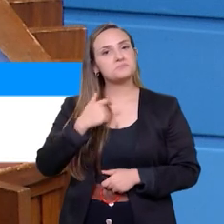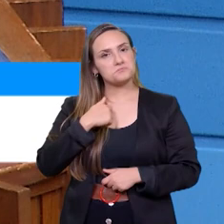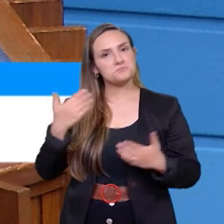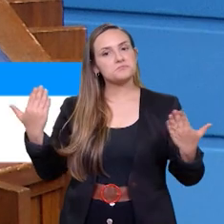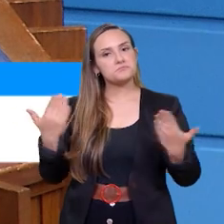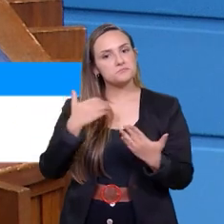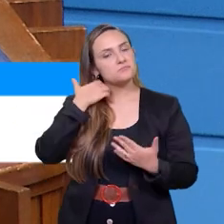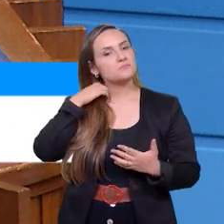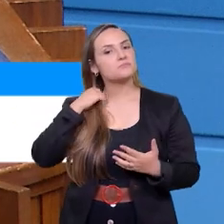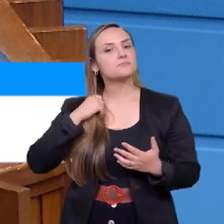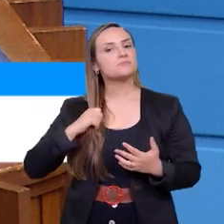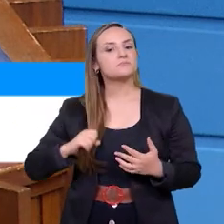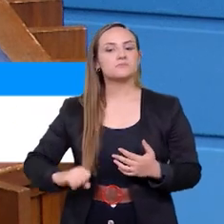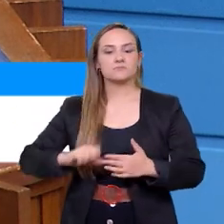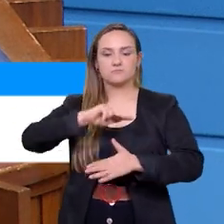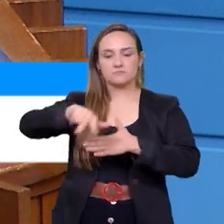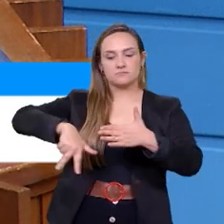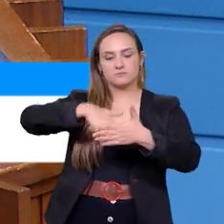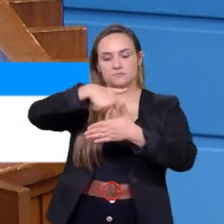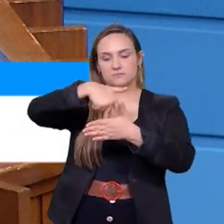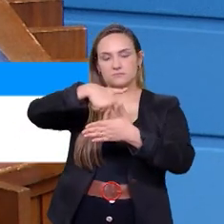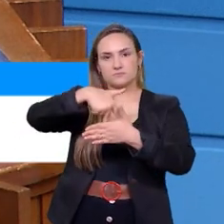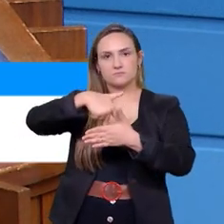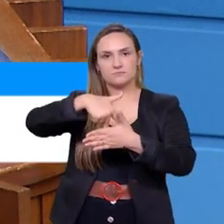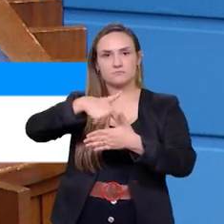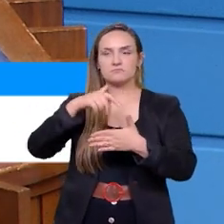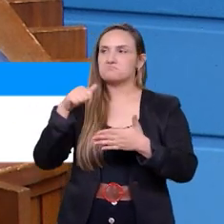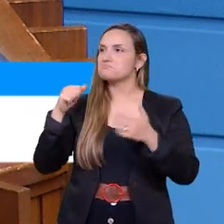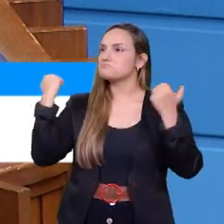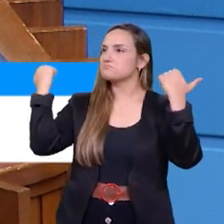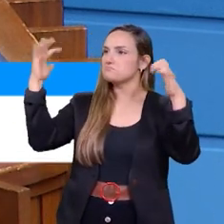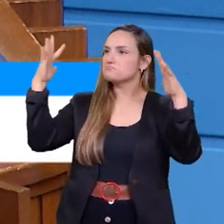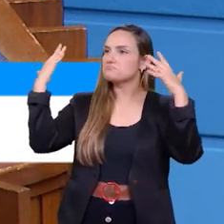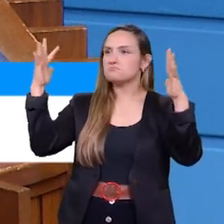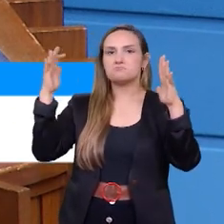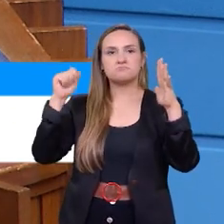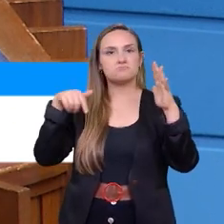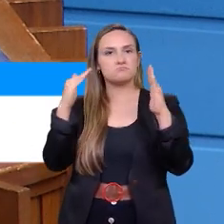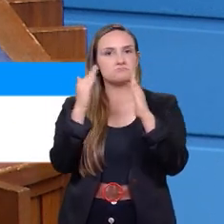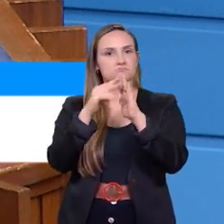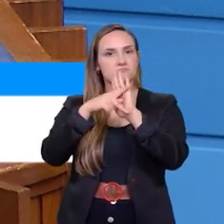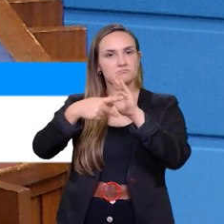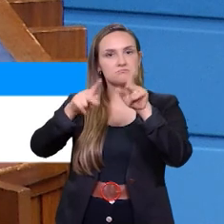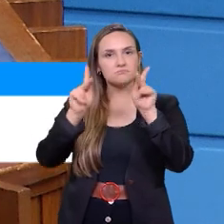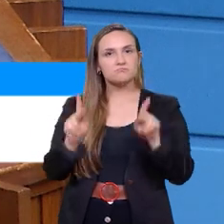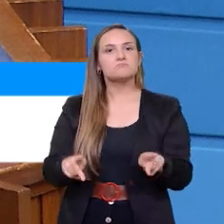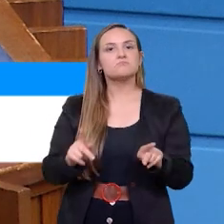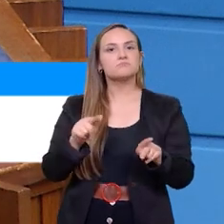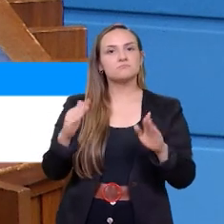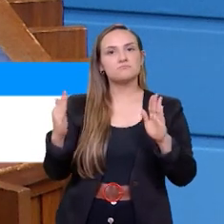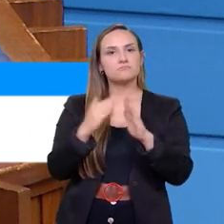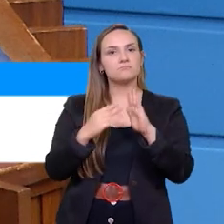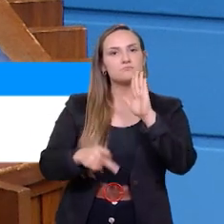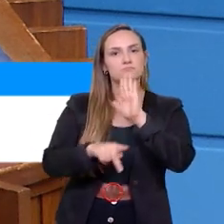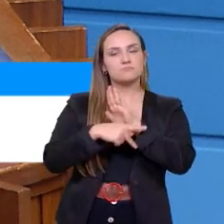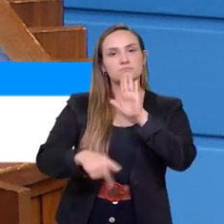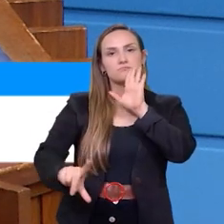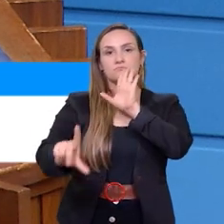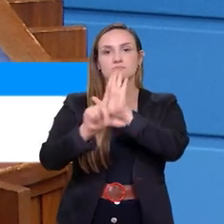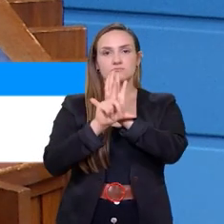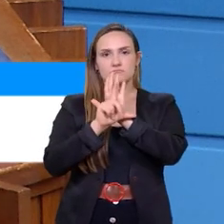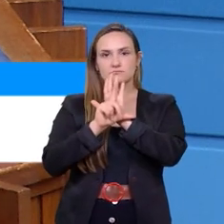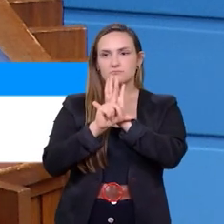veio hoje A Tribuna dessa ilustre casa do Povo casa de leis